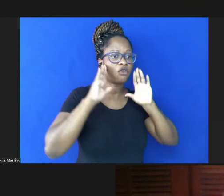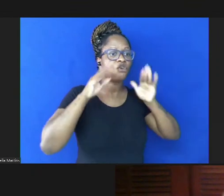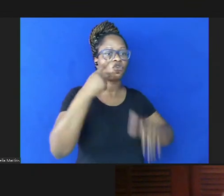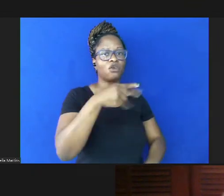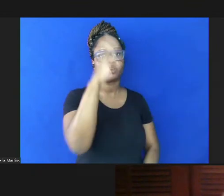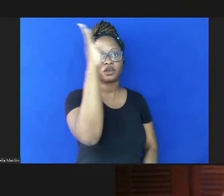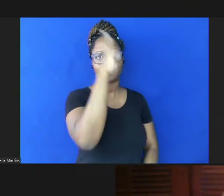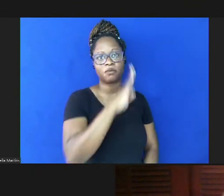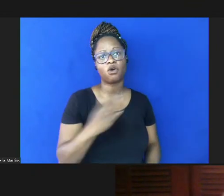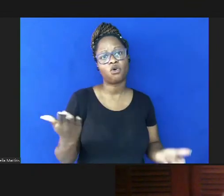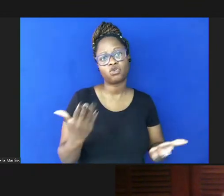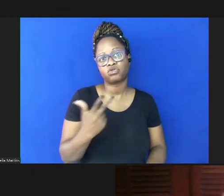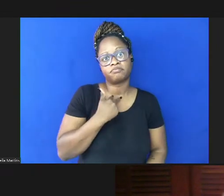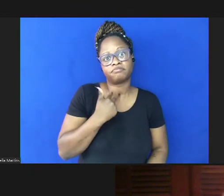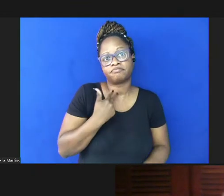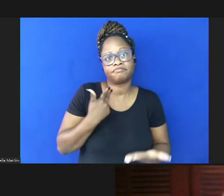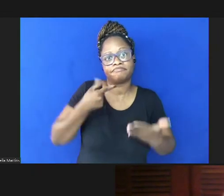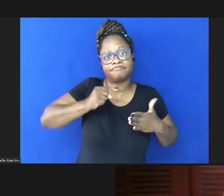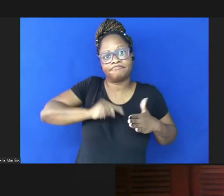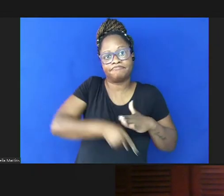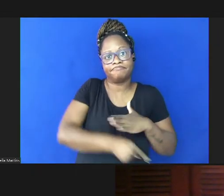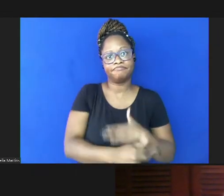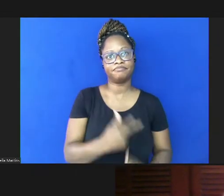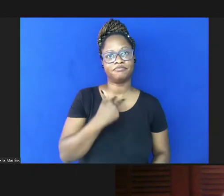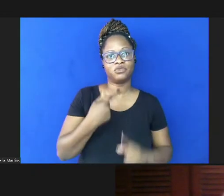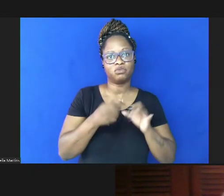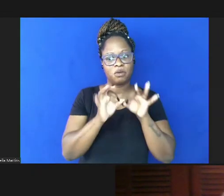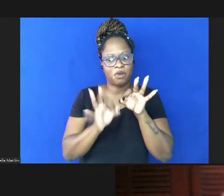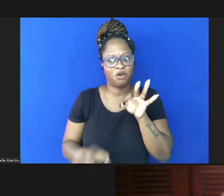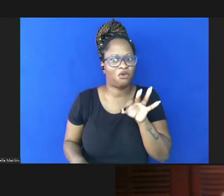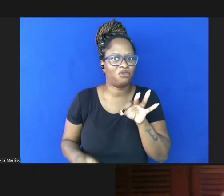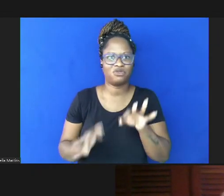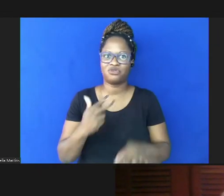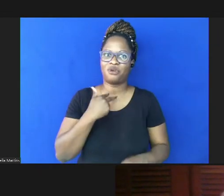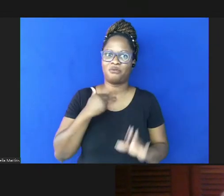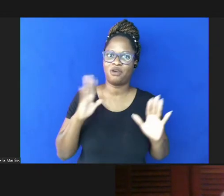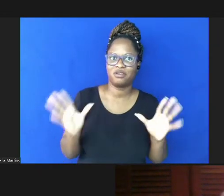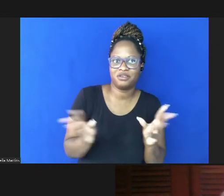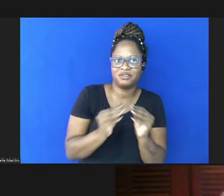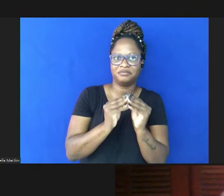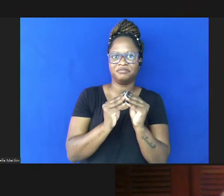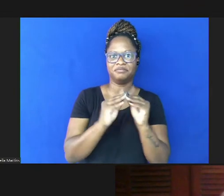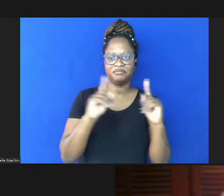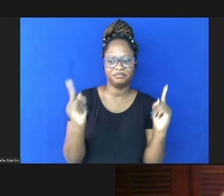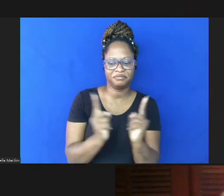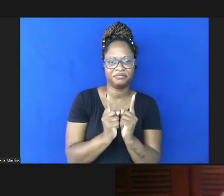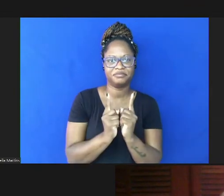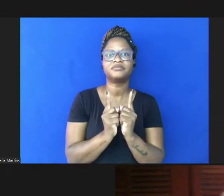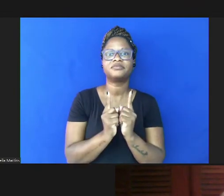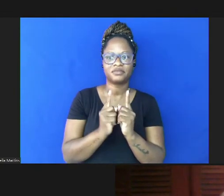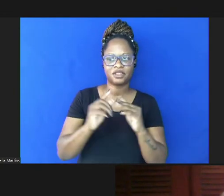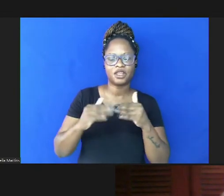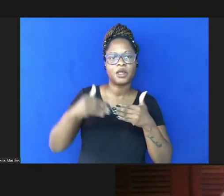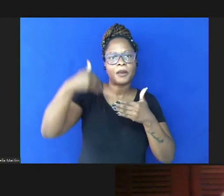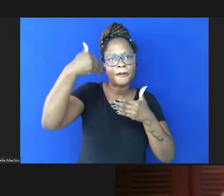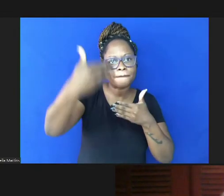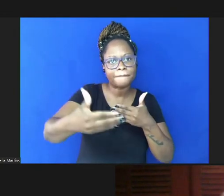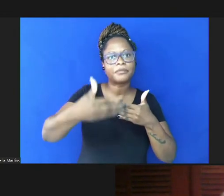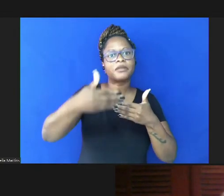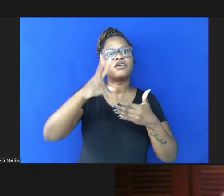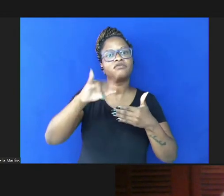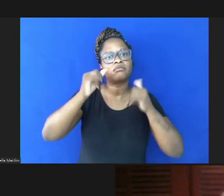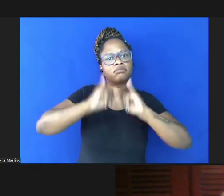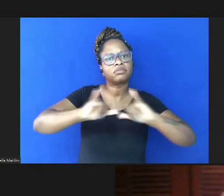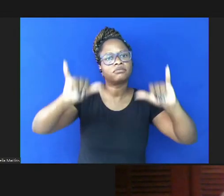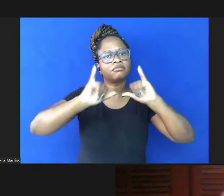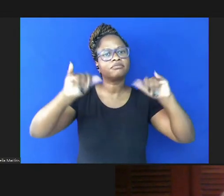eu não vou ter a oportunidade de aprofundar tanto, senão ficaria uma coisa muito extensa. Então, mais para frente, isso vai ser comunicado e será